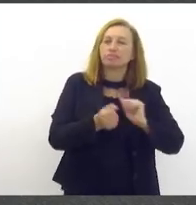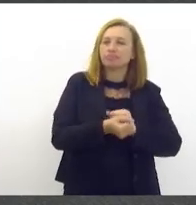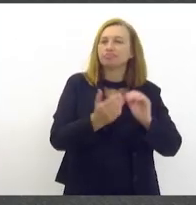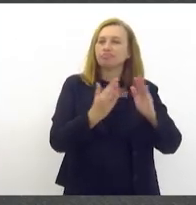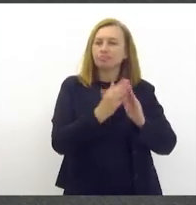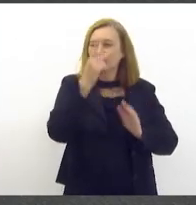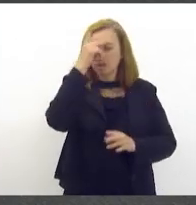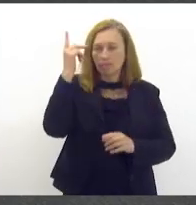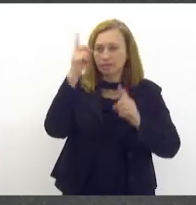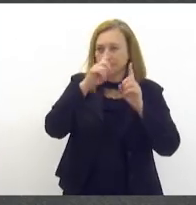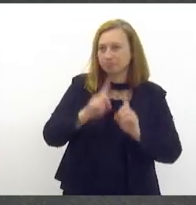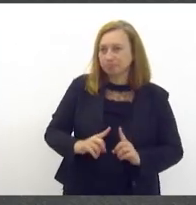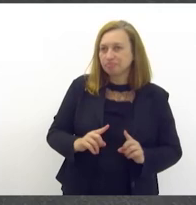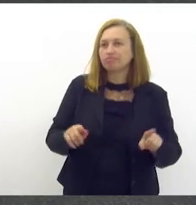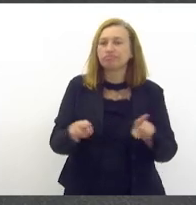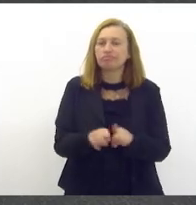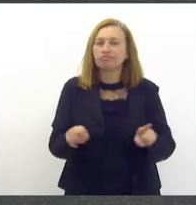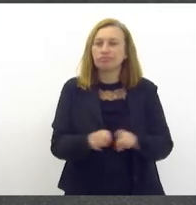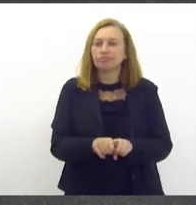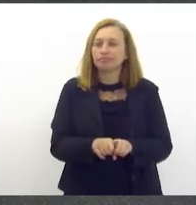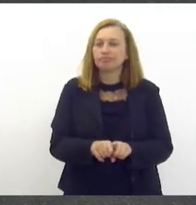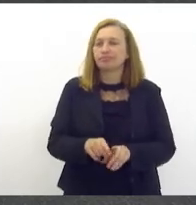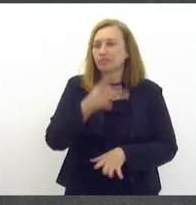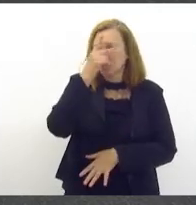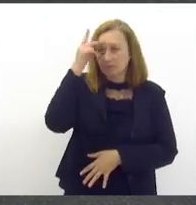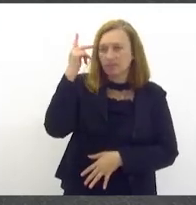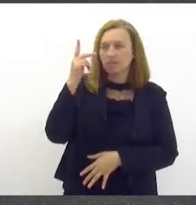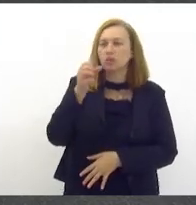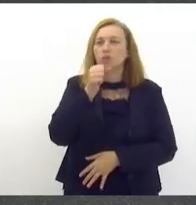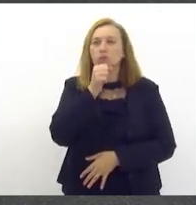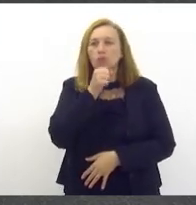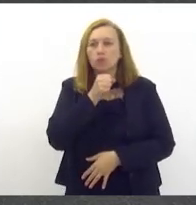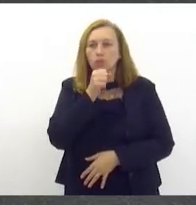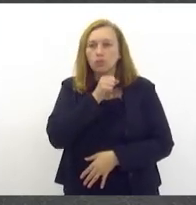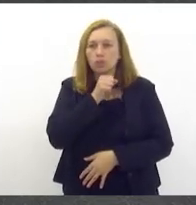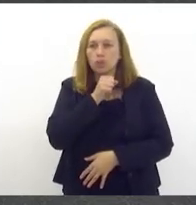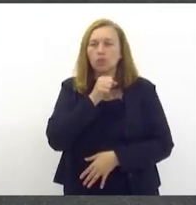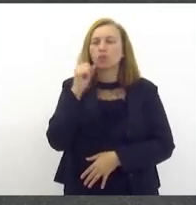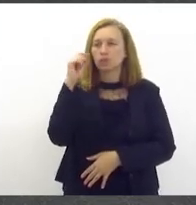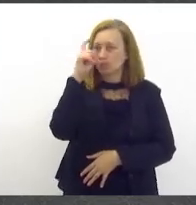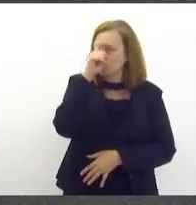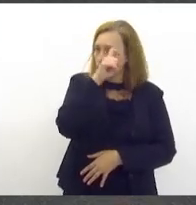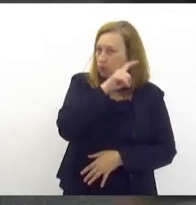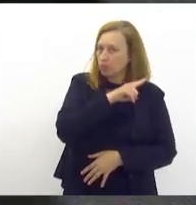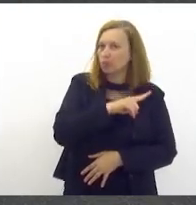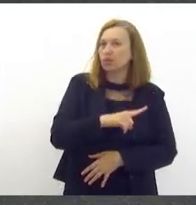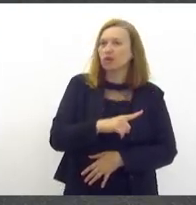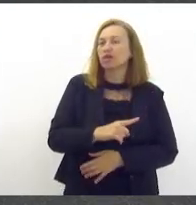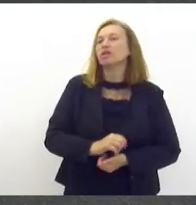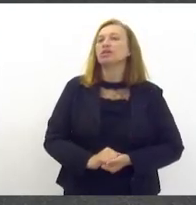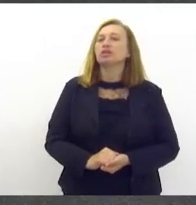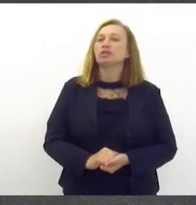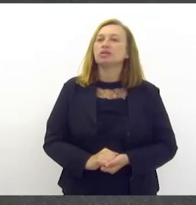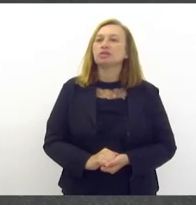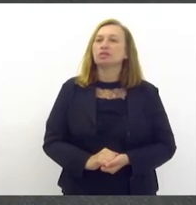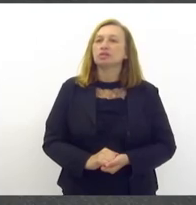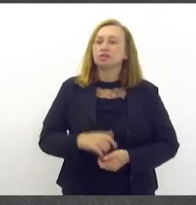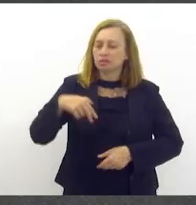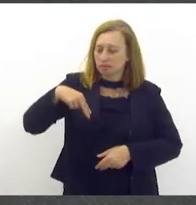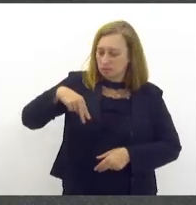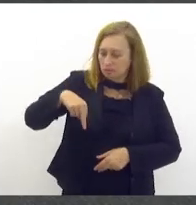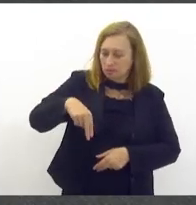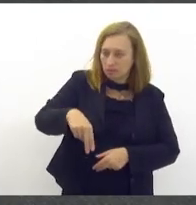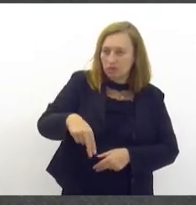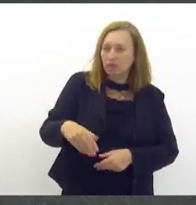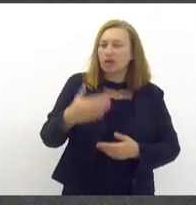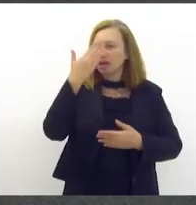com deficiência e também para pessoas idosas que tenham dificuldade em sua locomoção. Eu